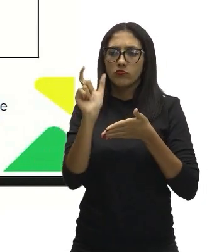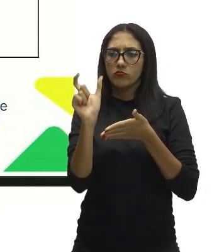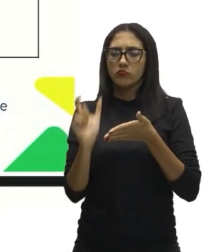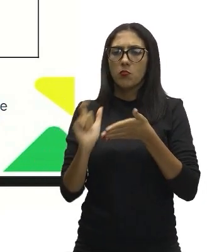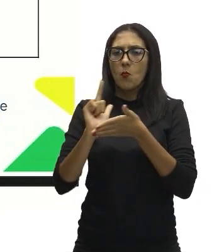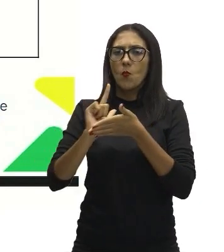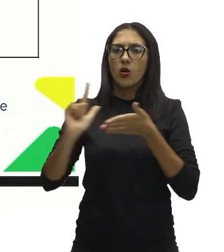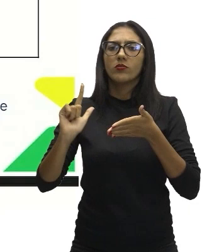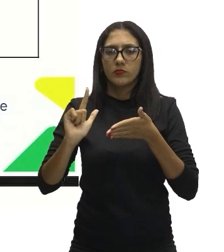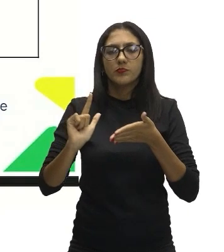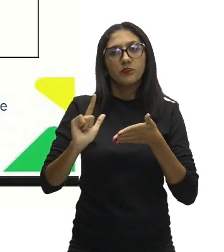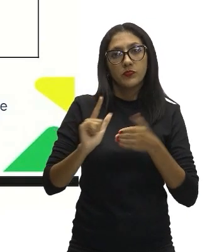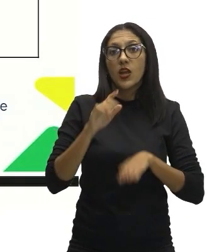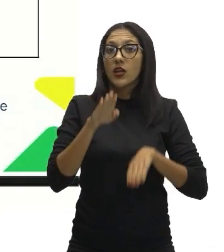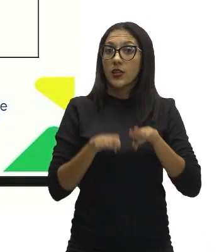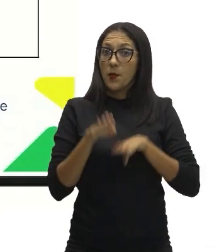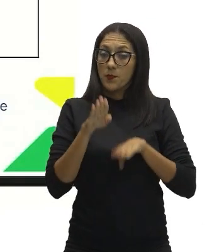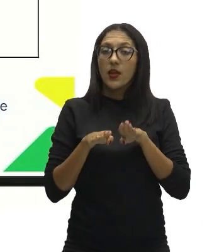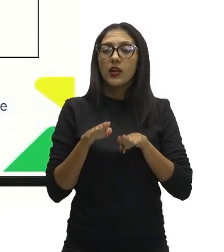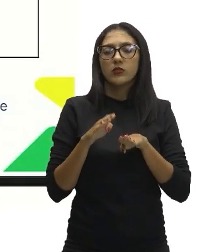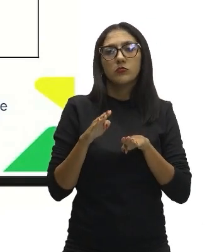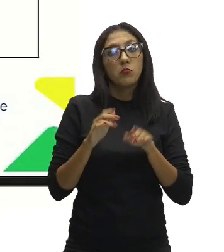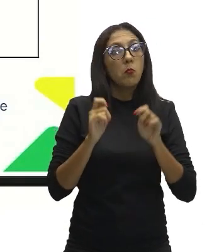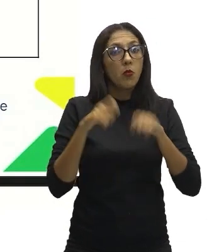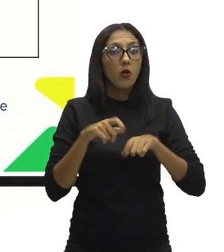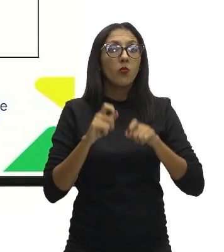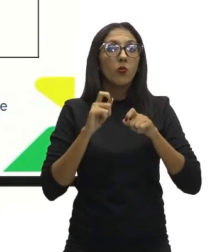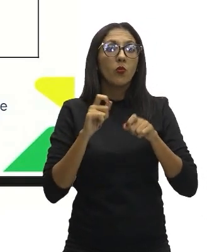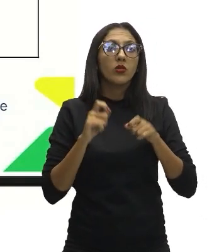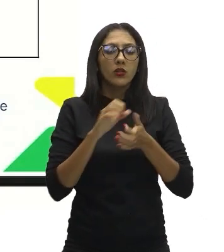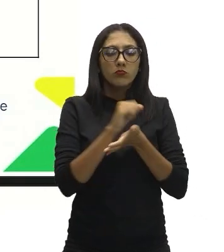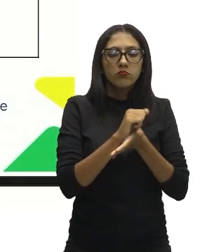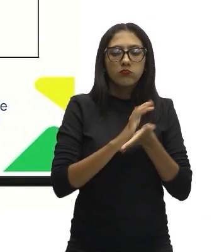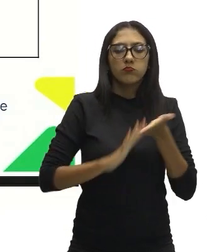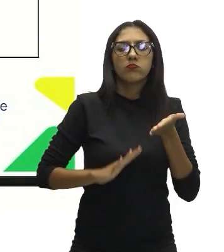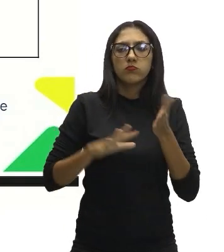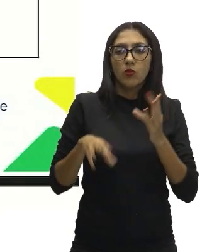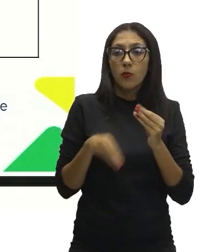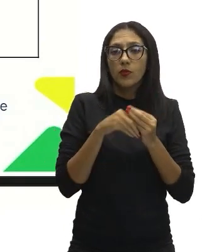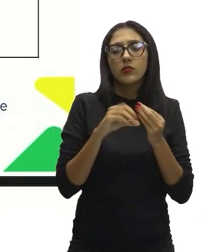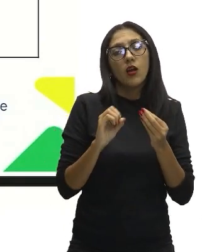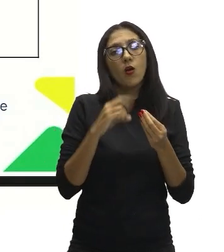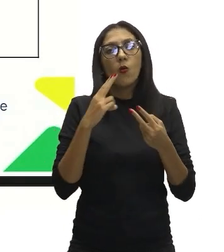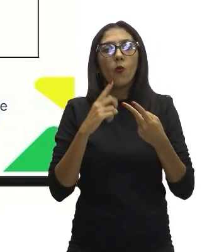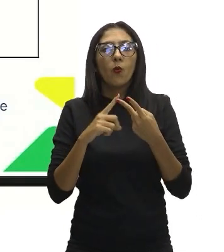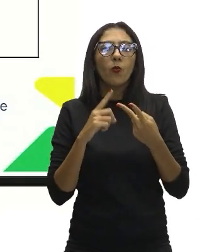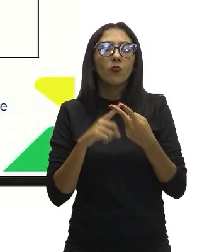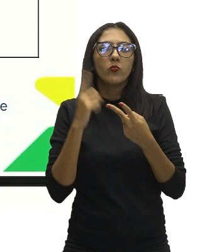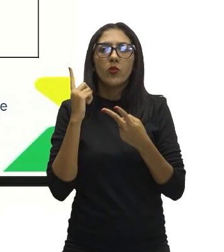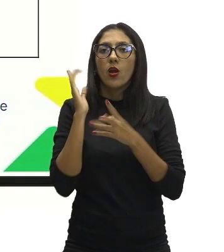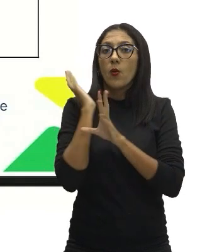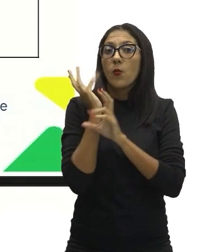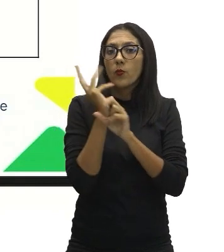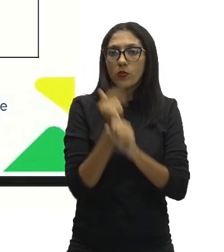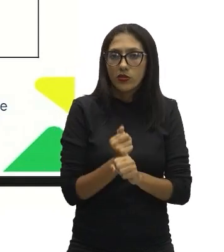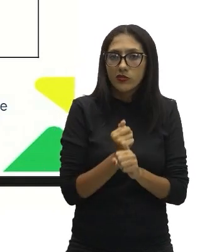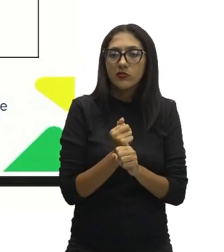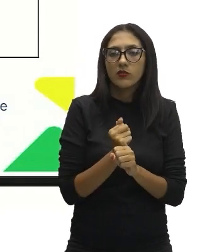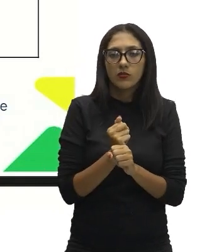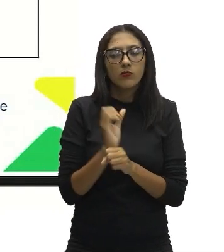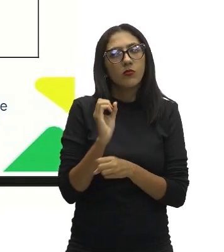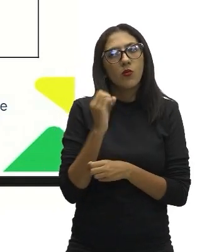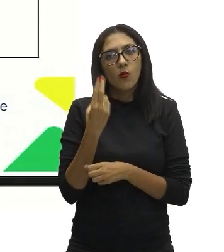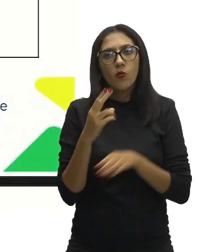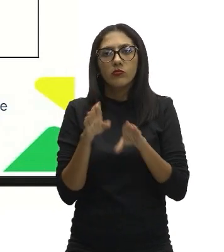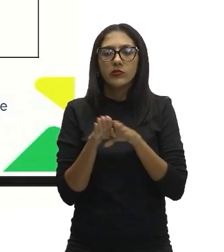ser do quadro, ou da atividade complementar, ou da de recuperação de aprendizagem, né? É porque é só lembrando que cada dia da